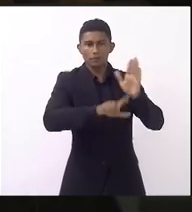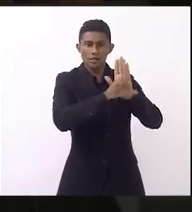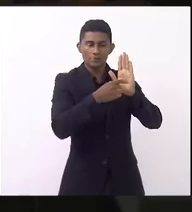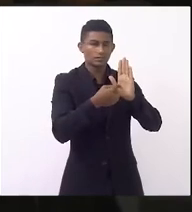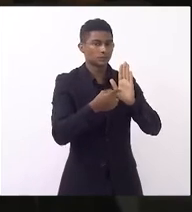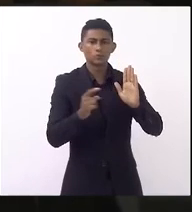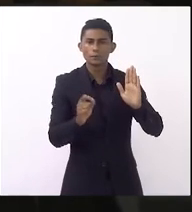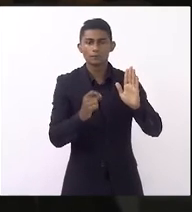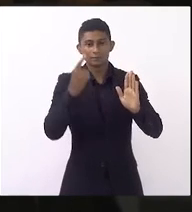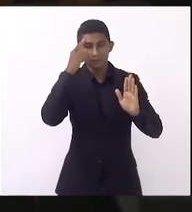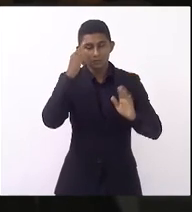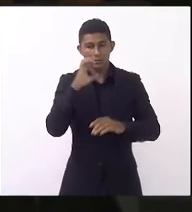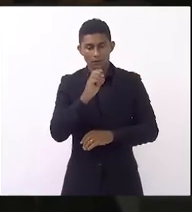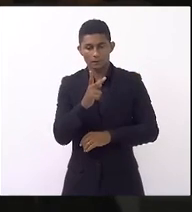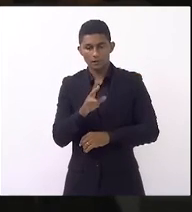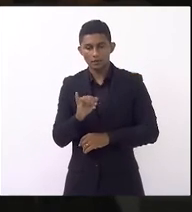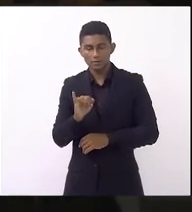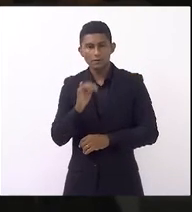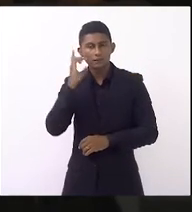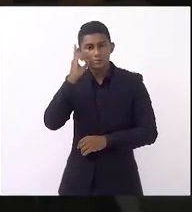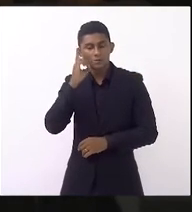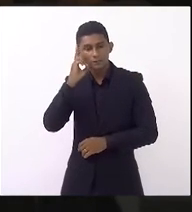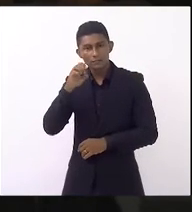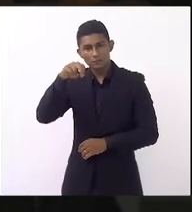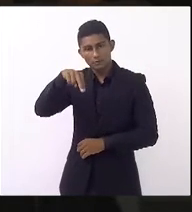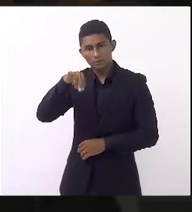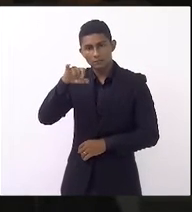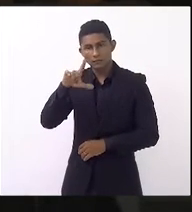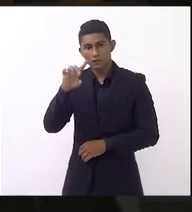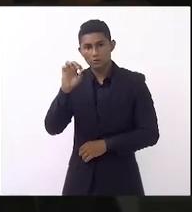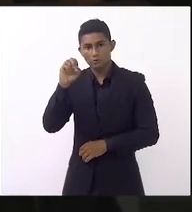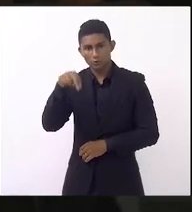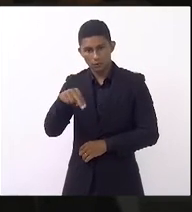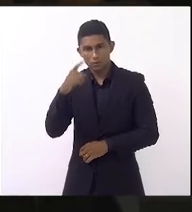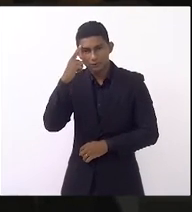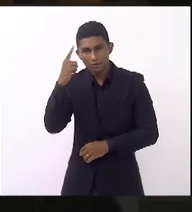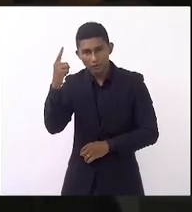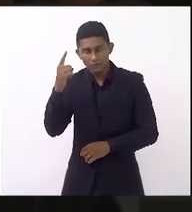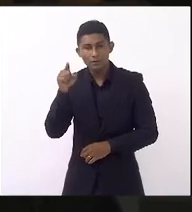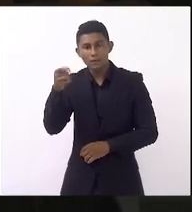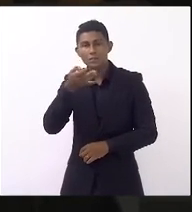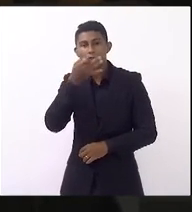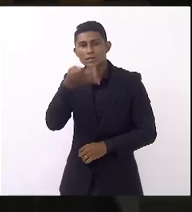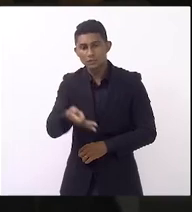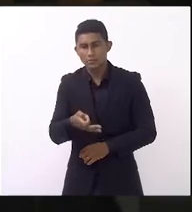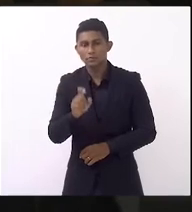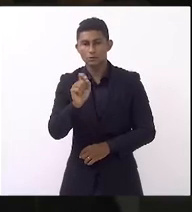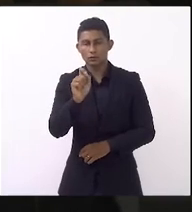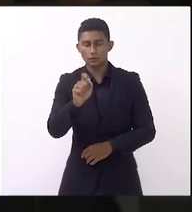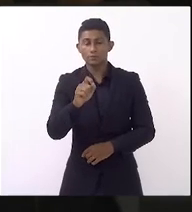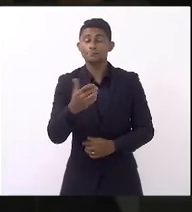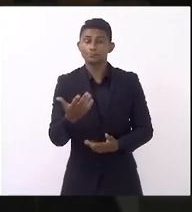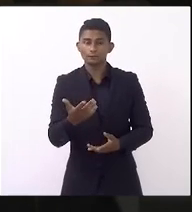nossa CPI do deputado Newton Salomão, criando um